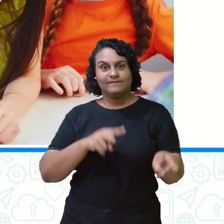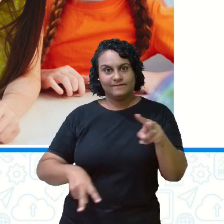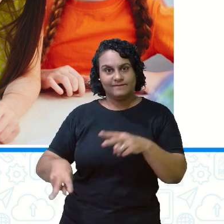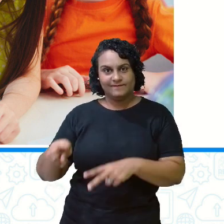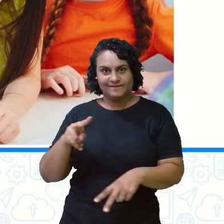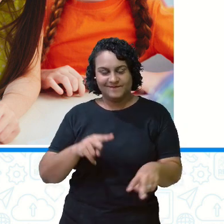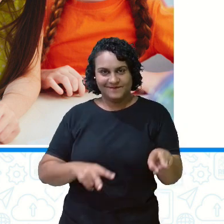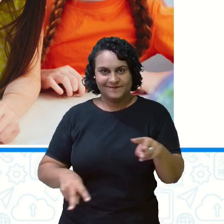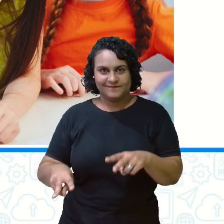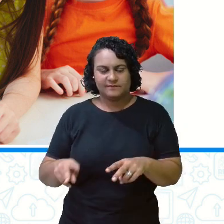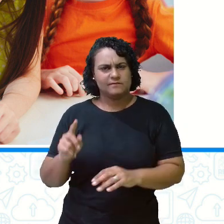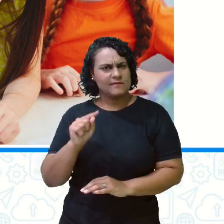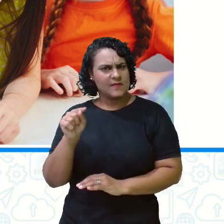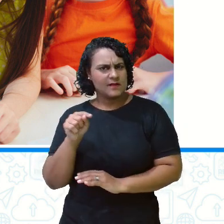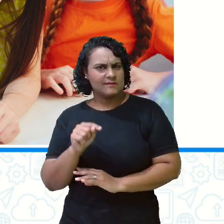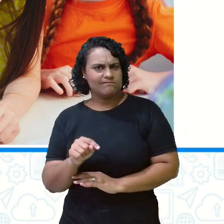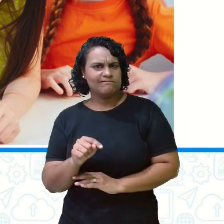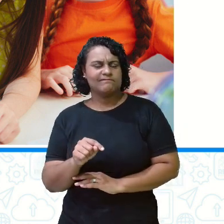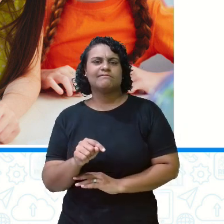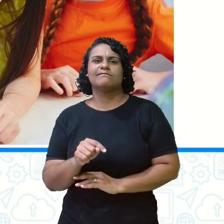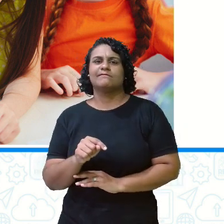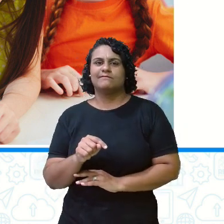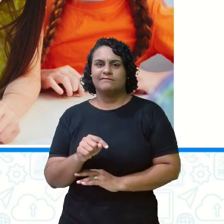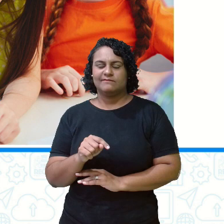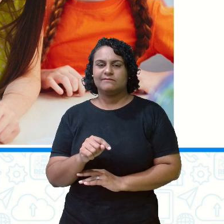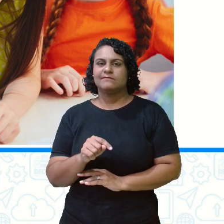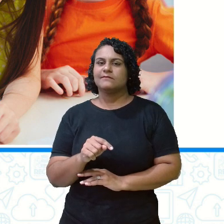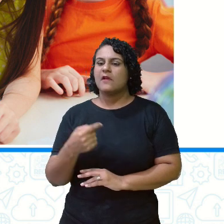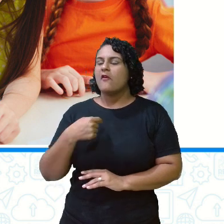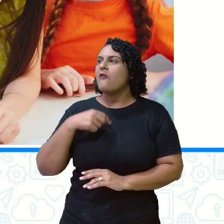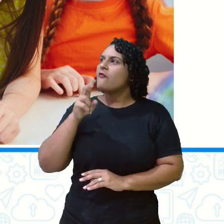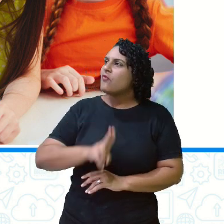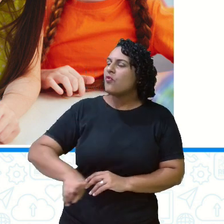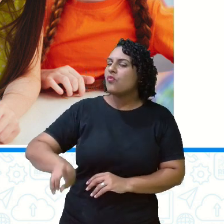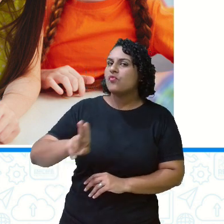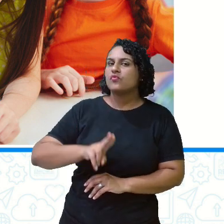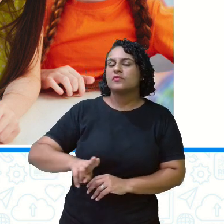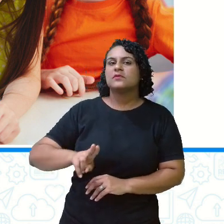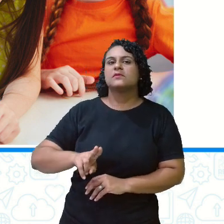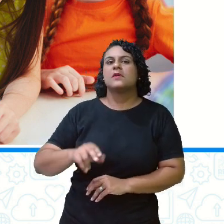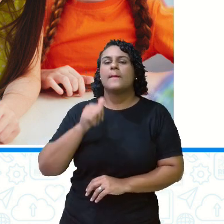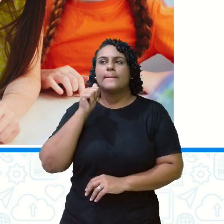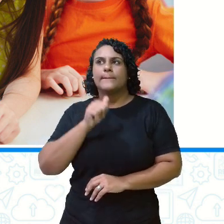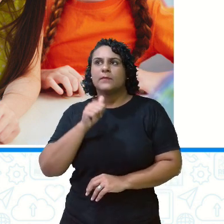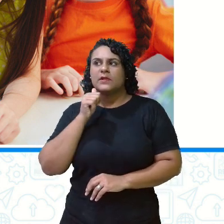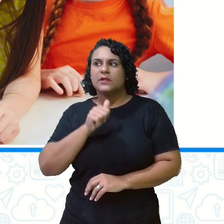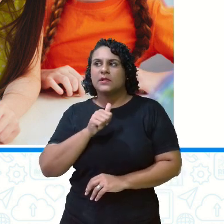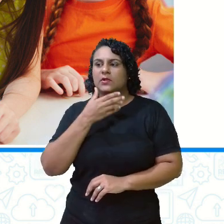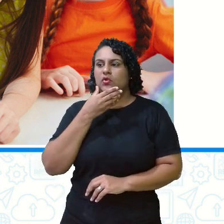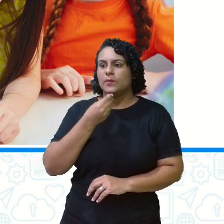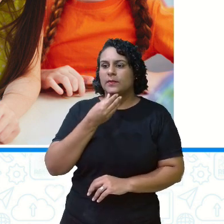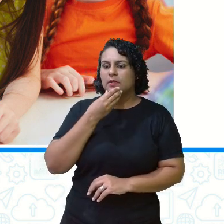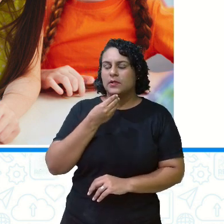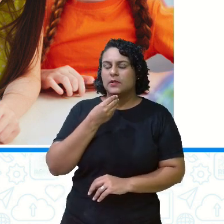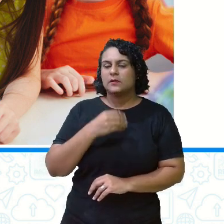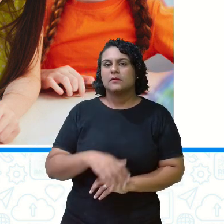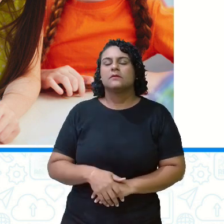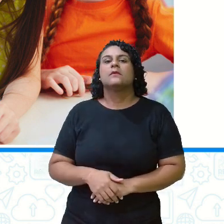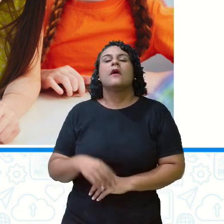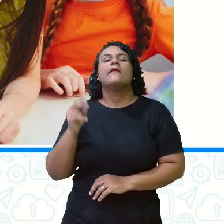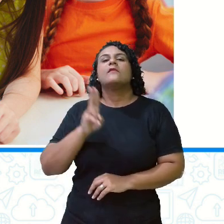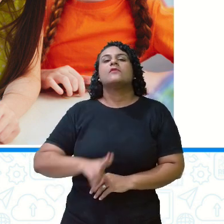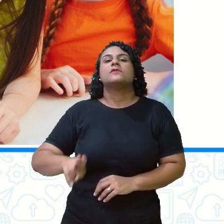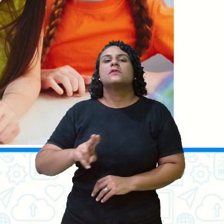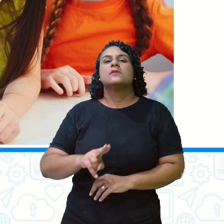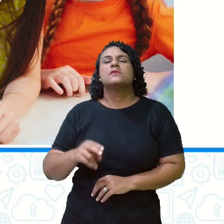observem, né? Será que eu vou utilizar aí o gênero masculino ou feminino? E eu vou